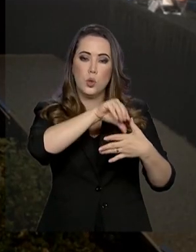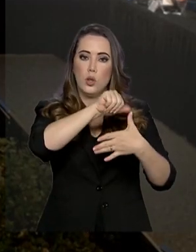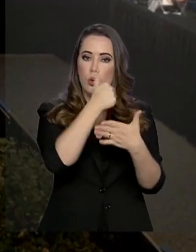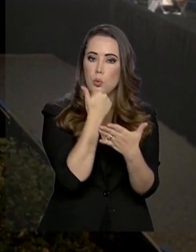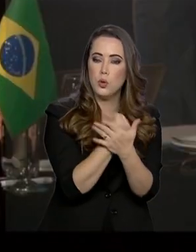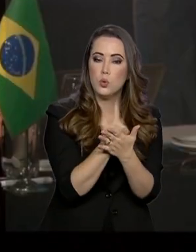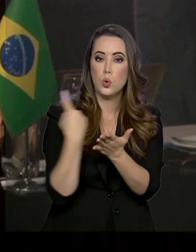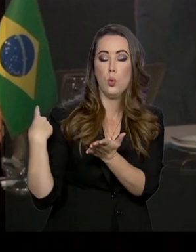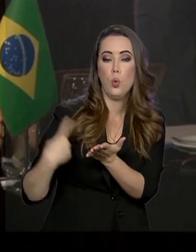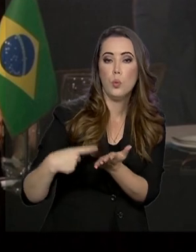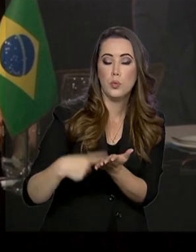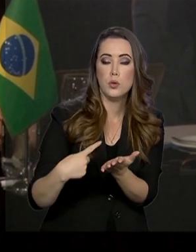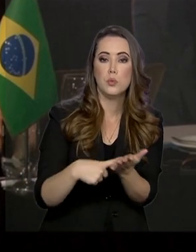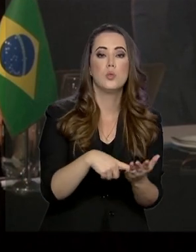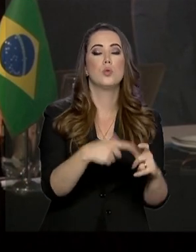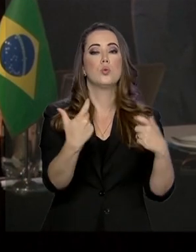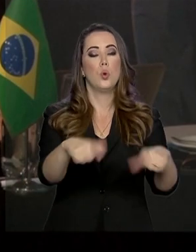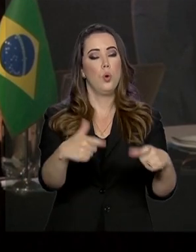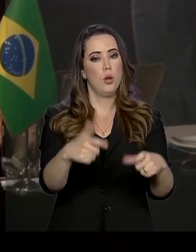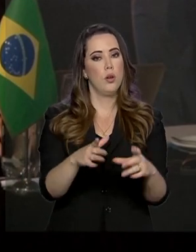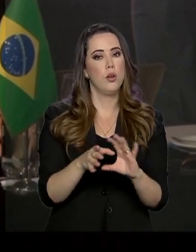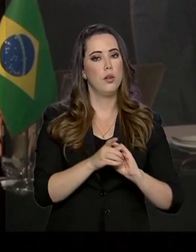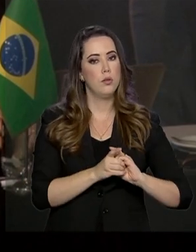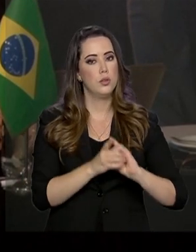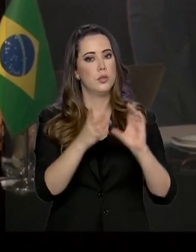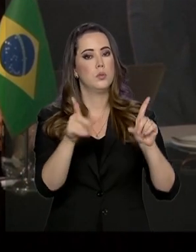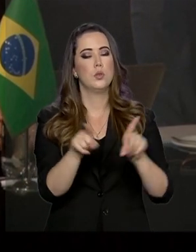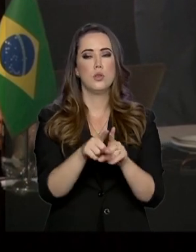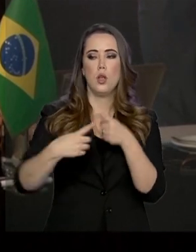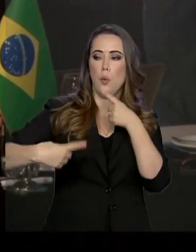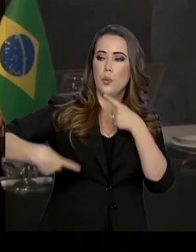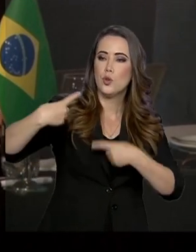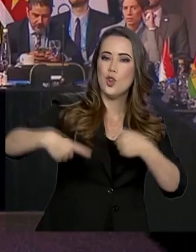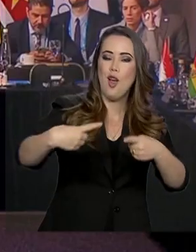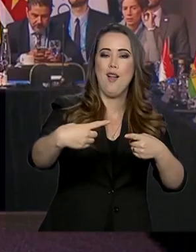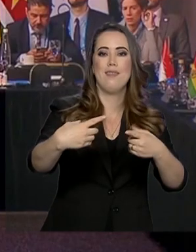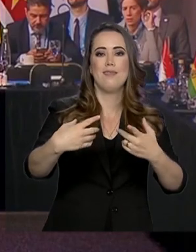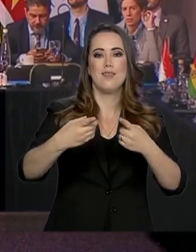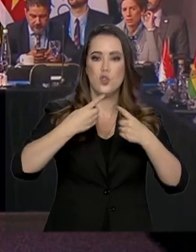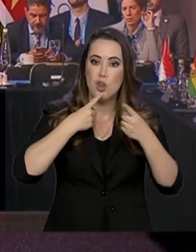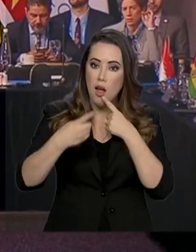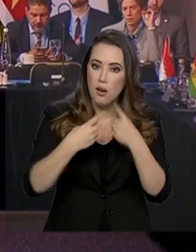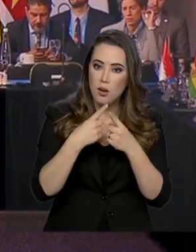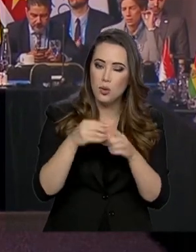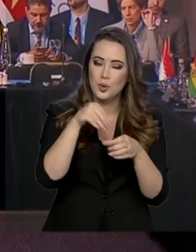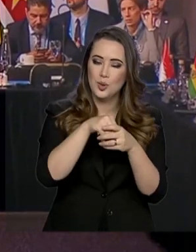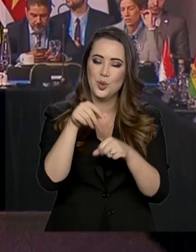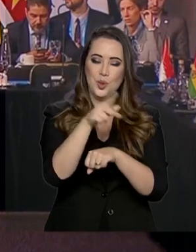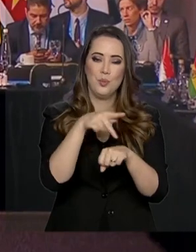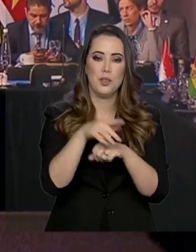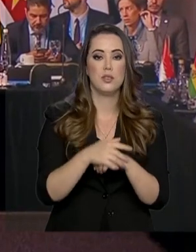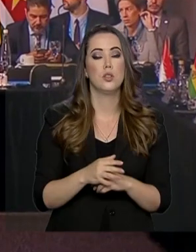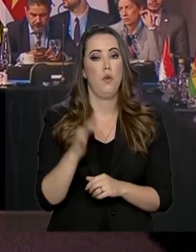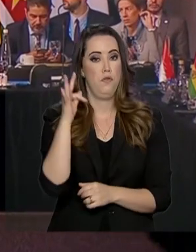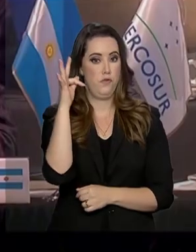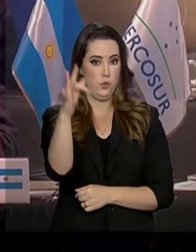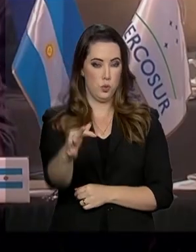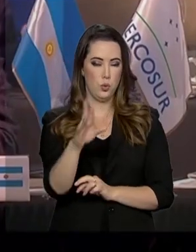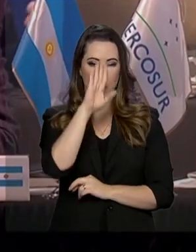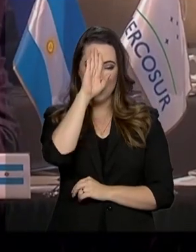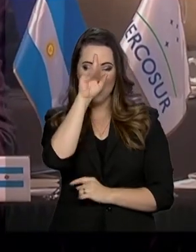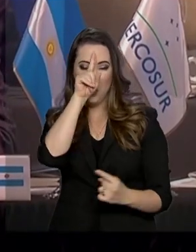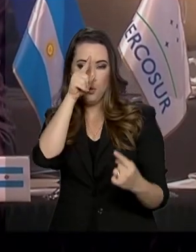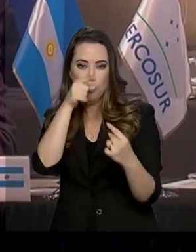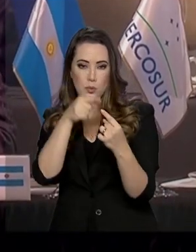compromisso com a integração regional, a democracia e o diálogo entre os países. E para 2020, a prioridade é